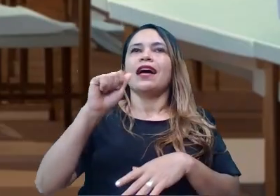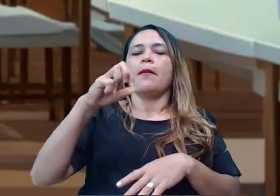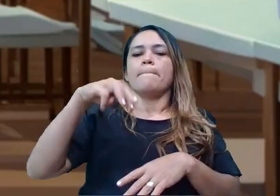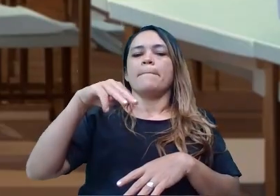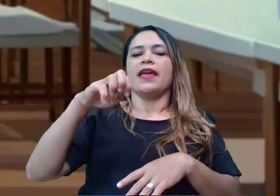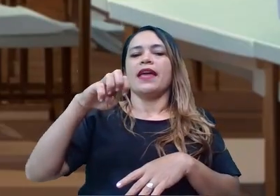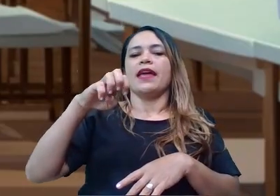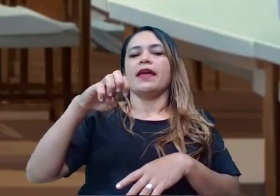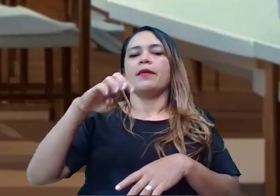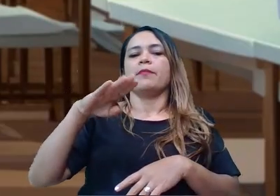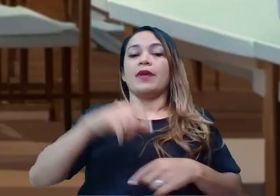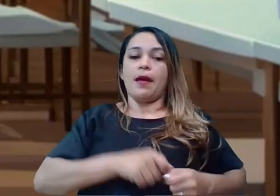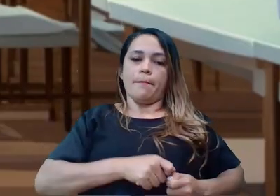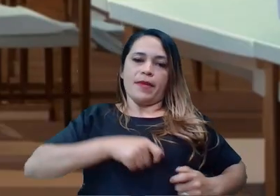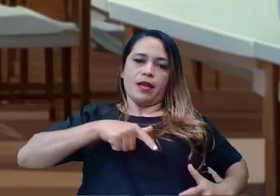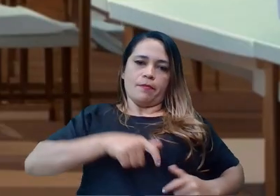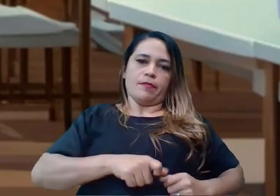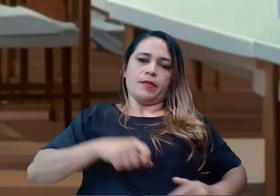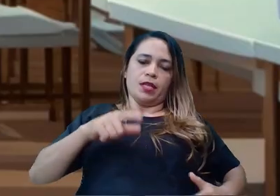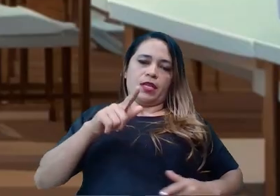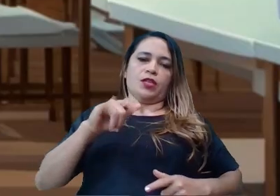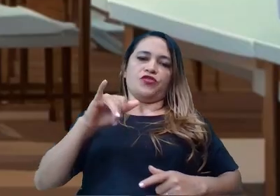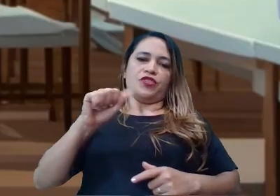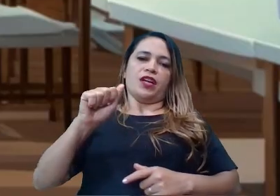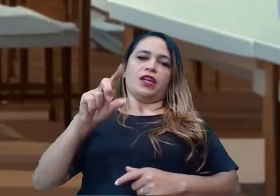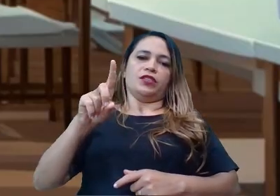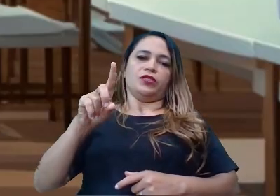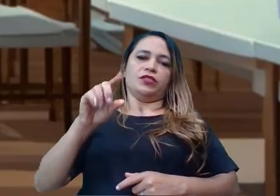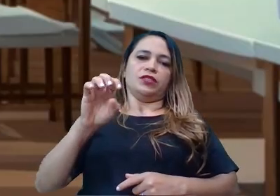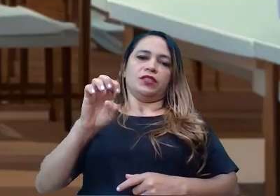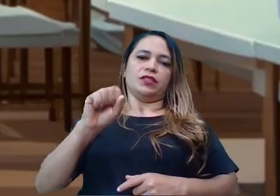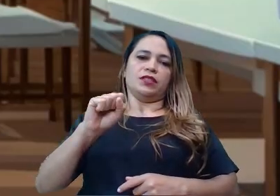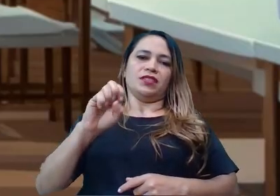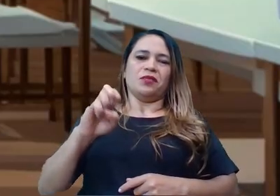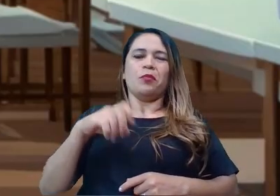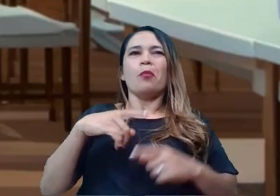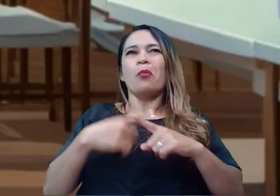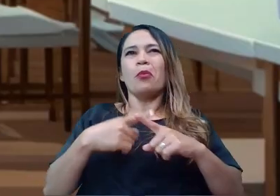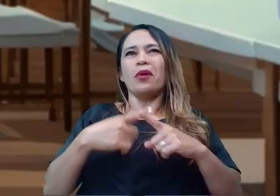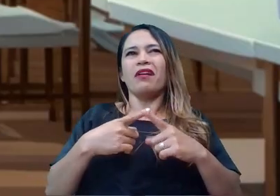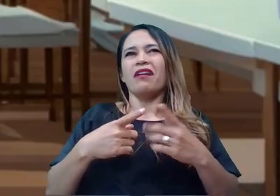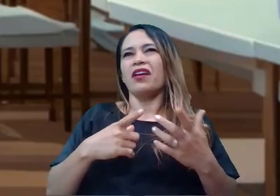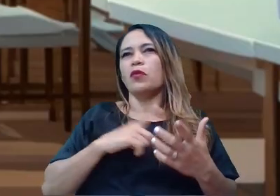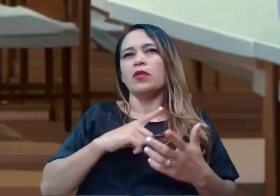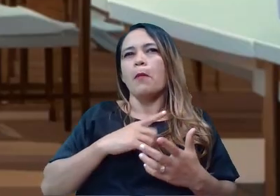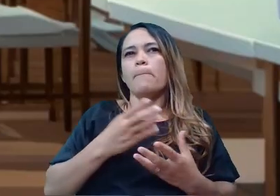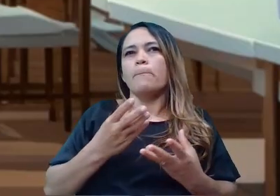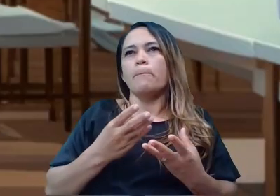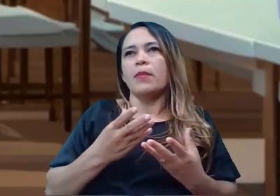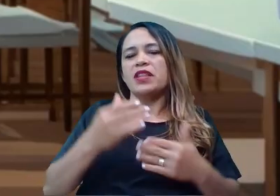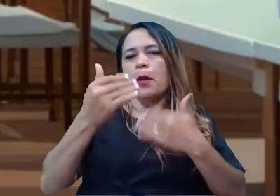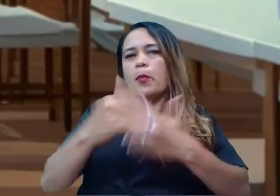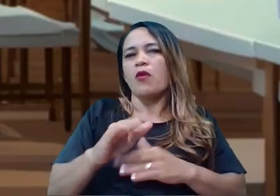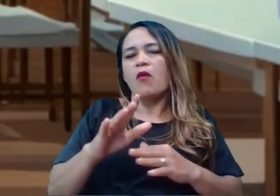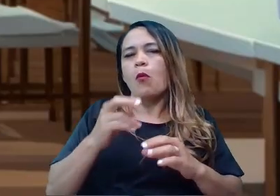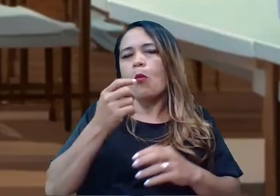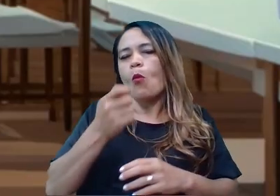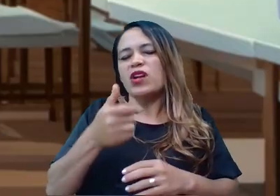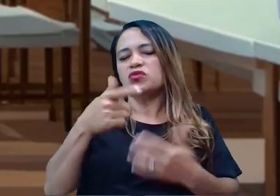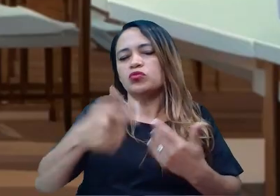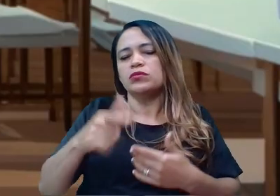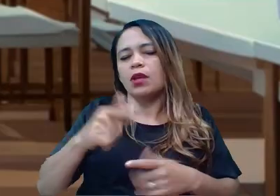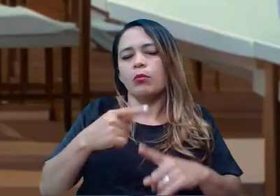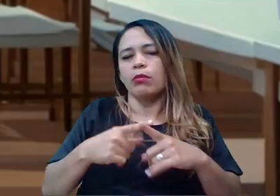e a giardíase são doenças que são menos cobradas em prova porque a gente não tem nada de muito grande para extrair dessas duas